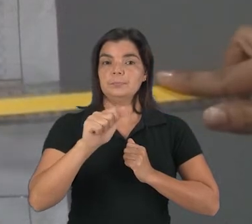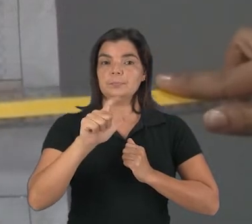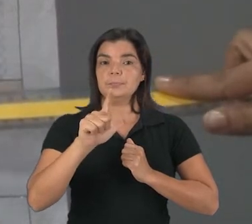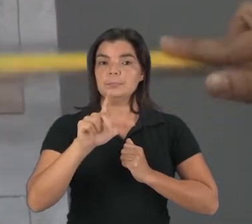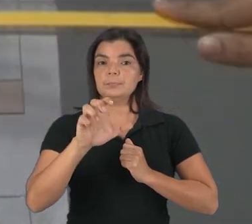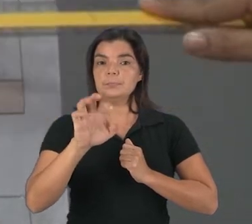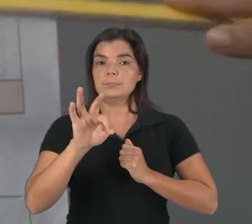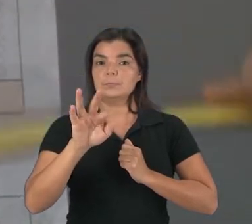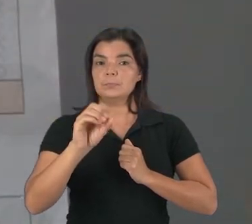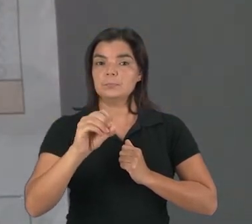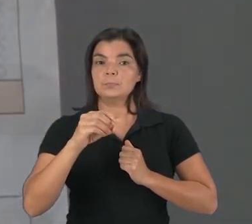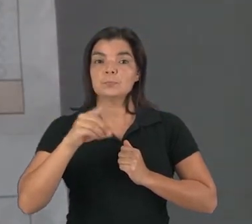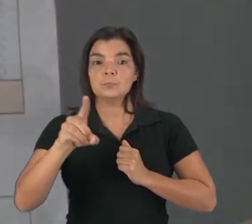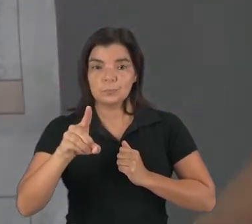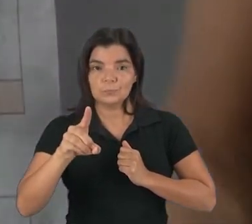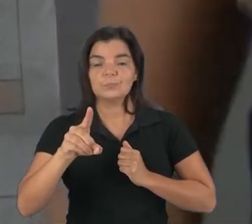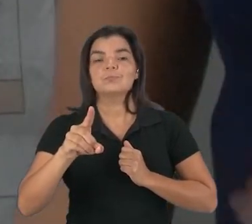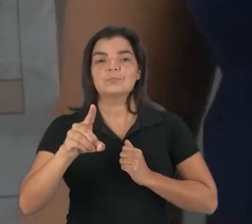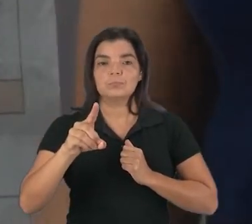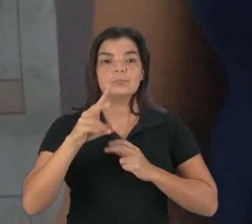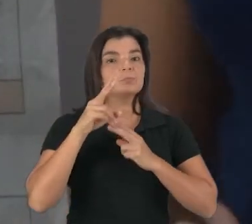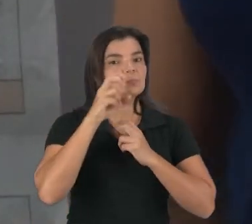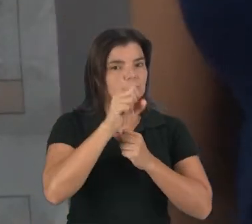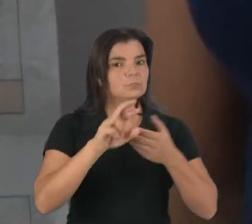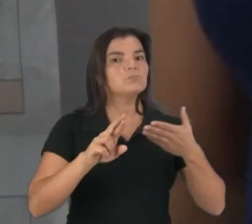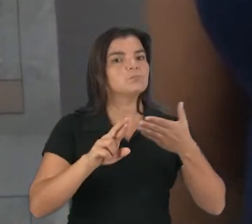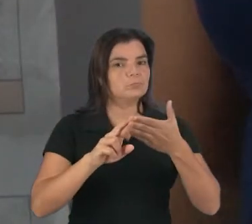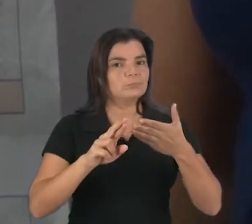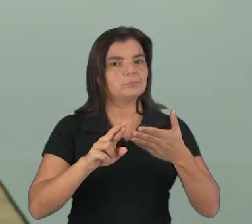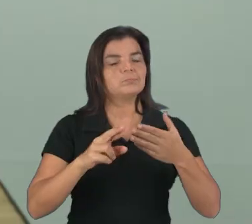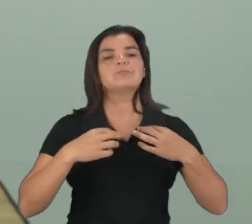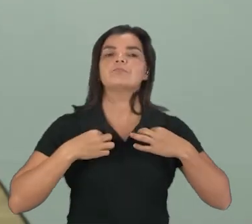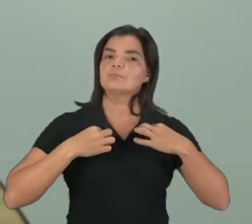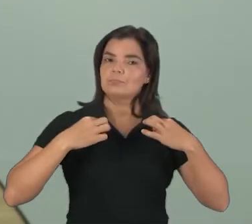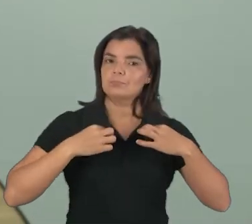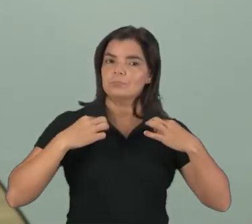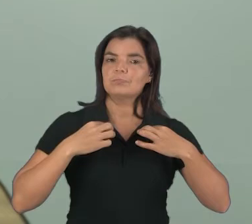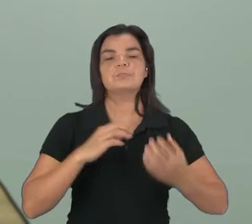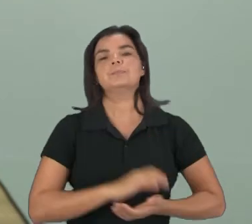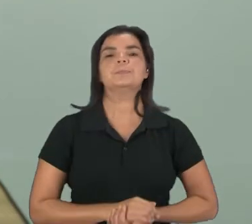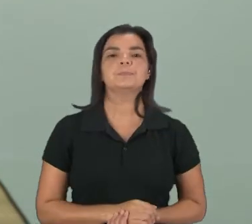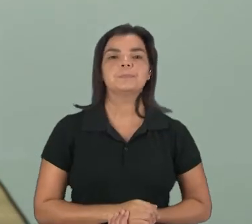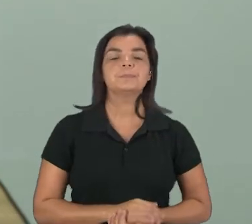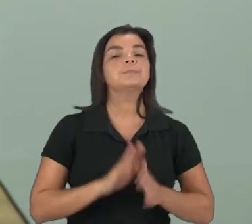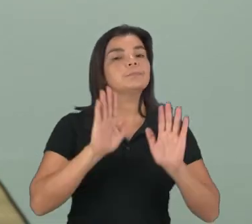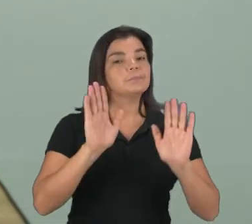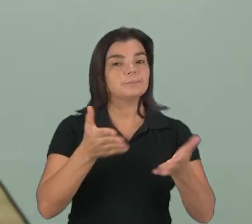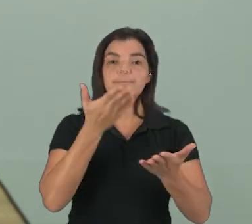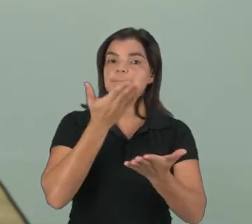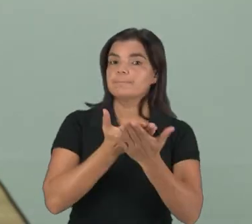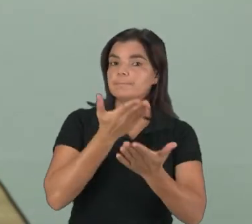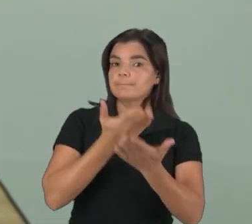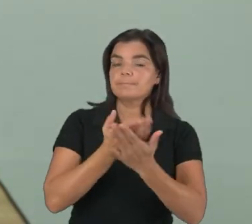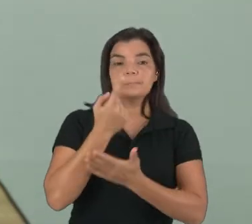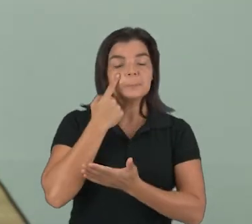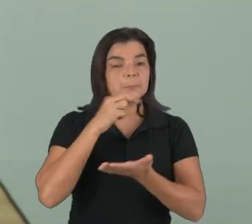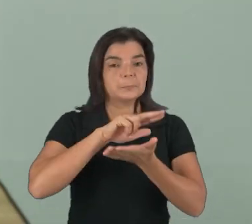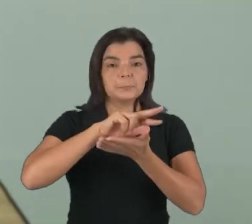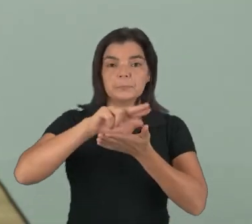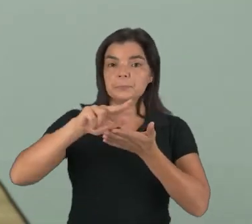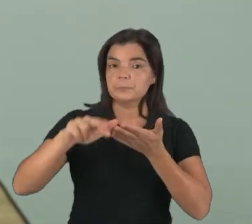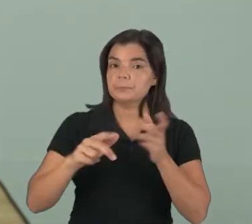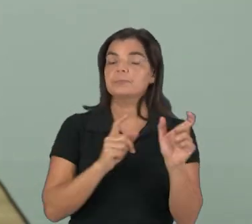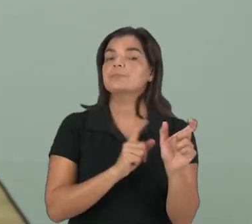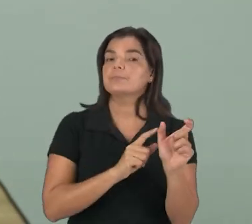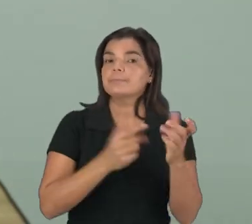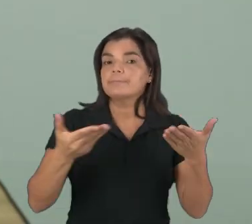paletó, que faz referência a uma peça de roupa, não é mesmo? Bom, Nós já estudamos, né? Já vimos várias palavras